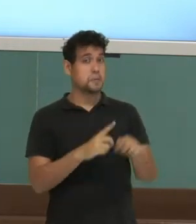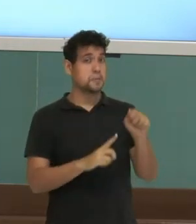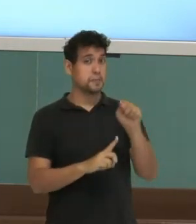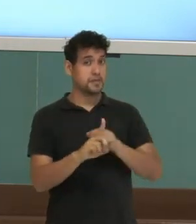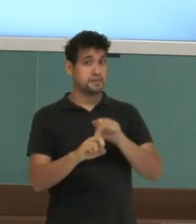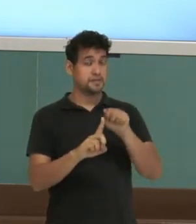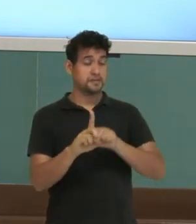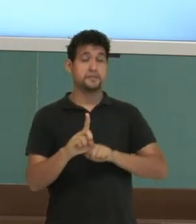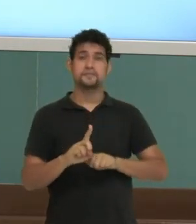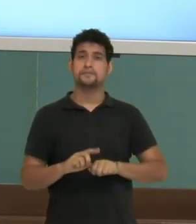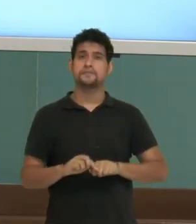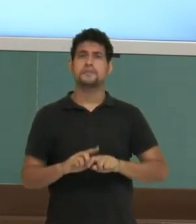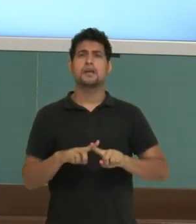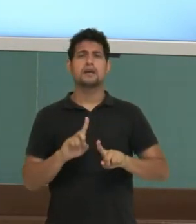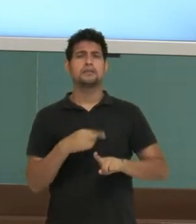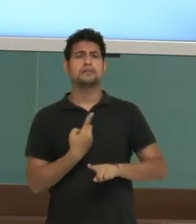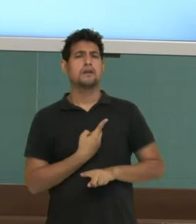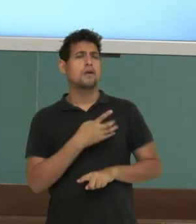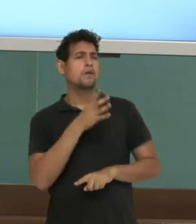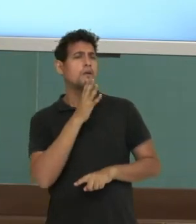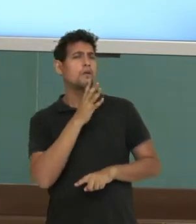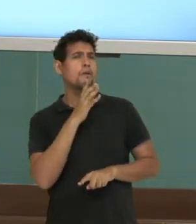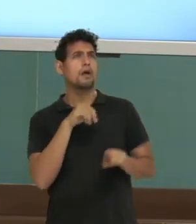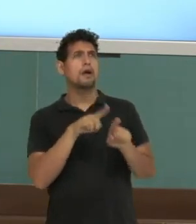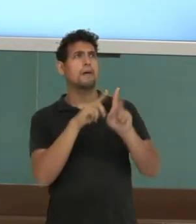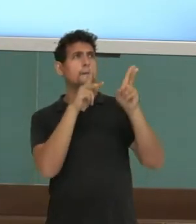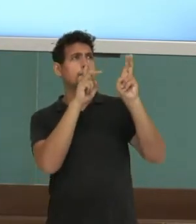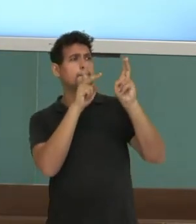delas. E a gente vai conhecer e